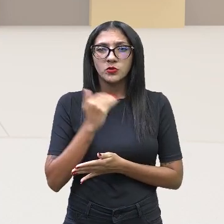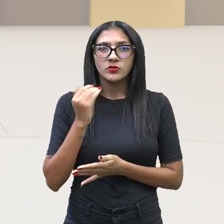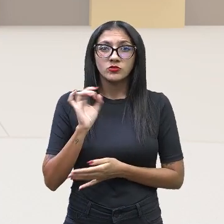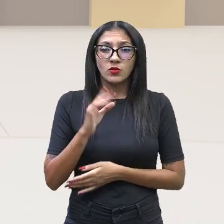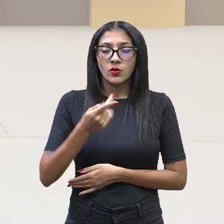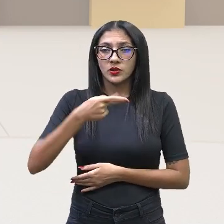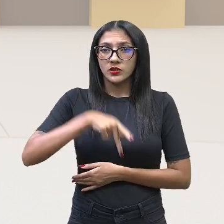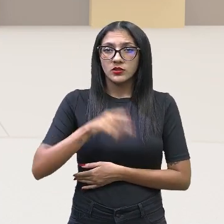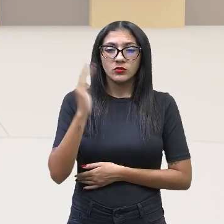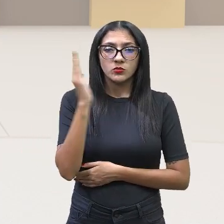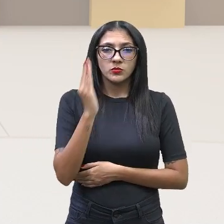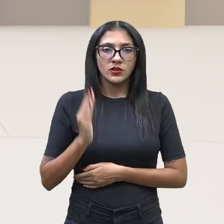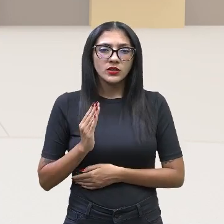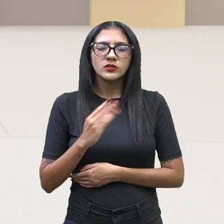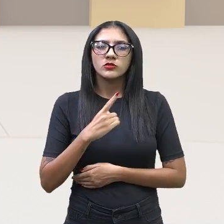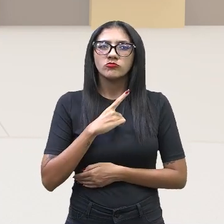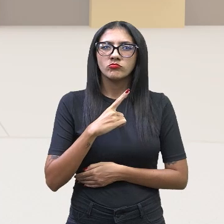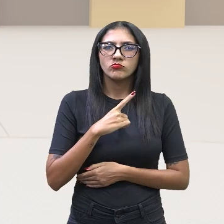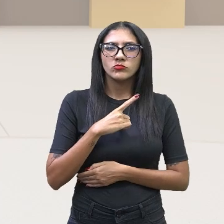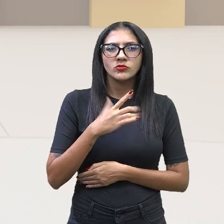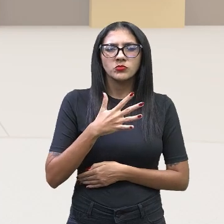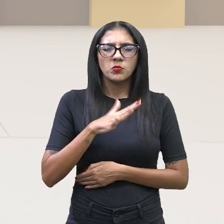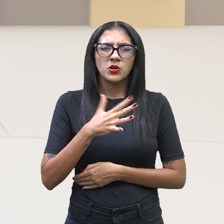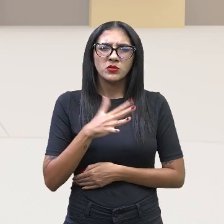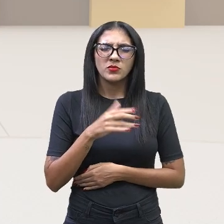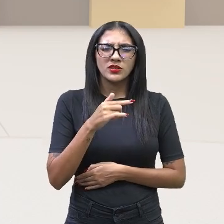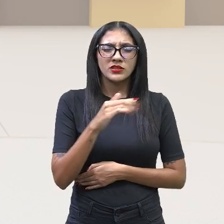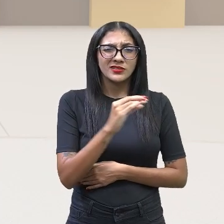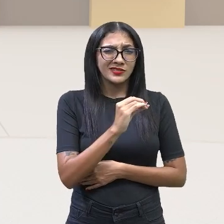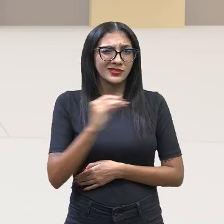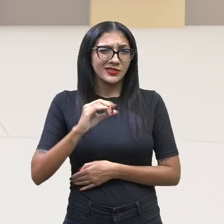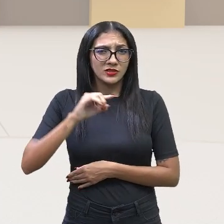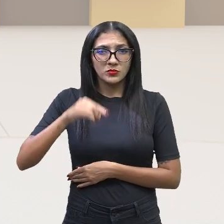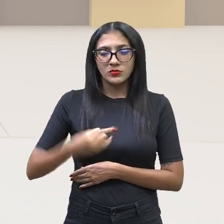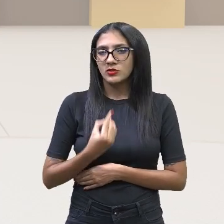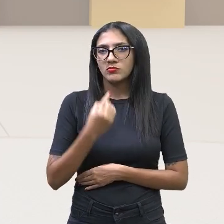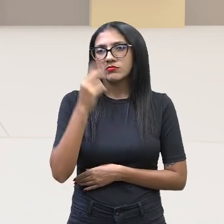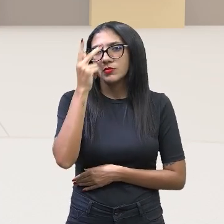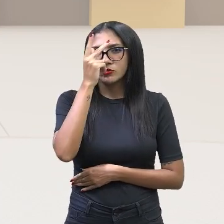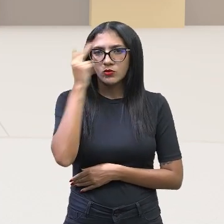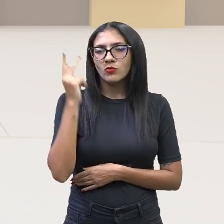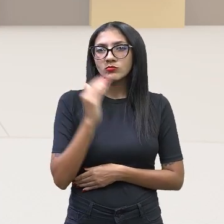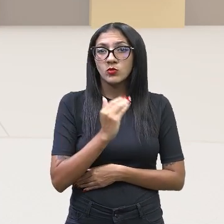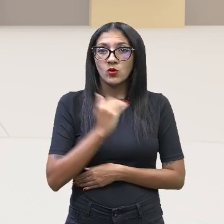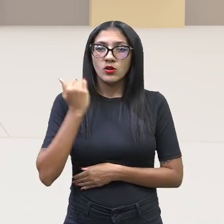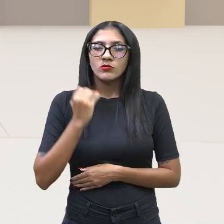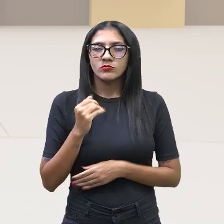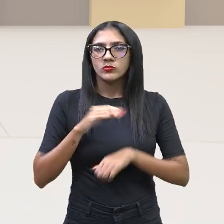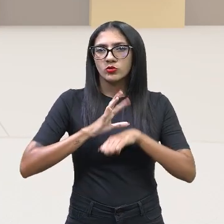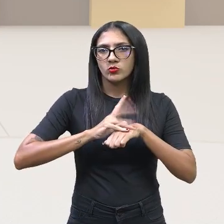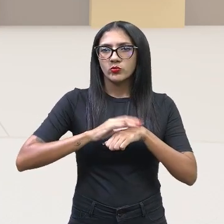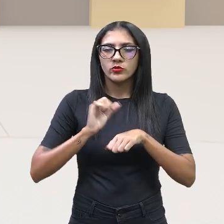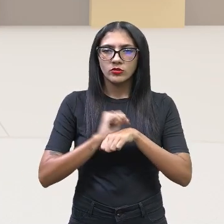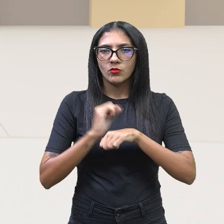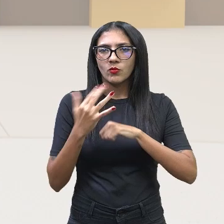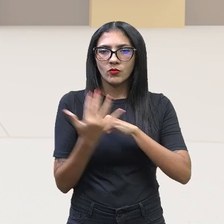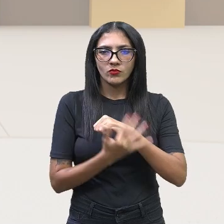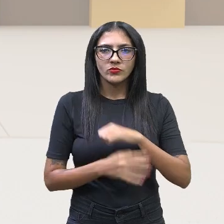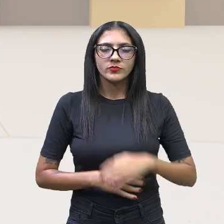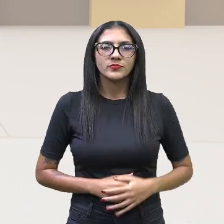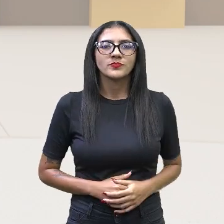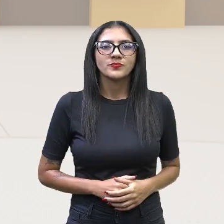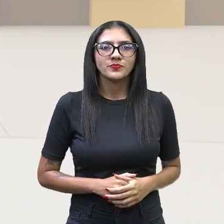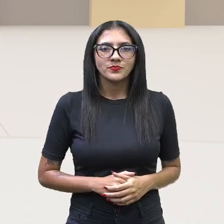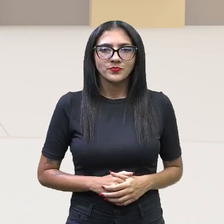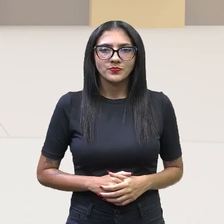nós somamos, se não me engano, 700 mil mortes por COVID. E depois nós temos aí